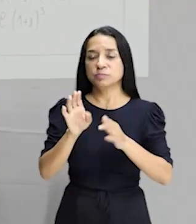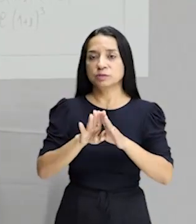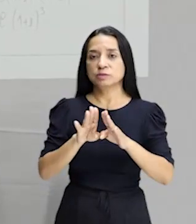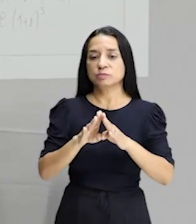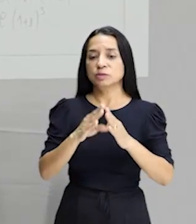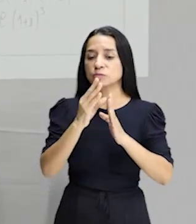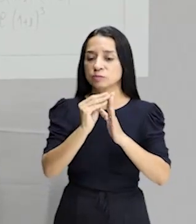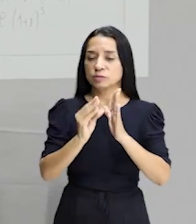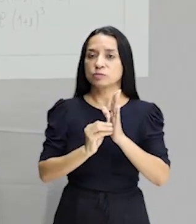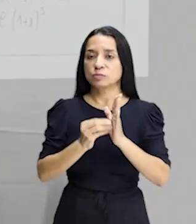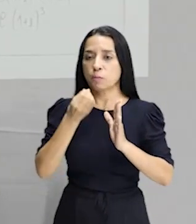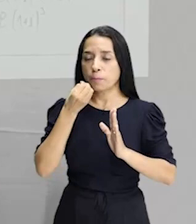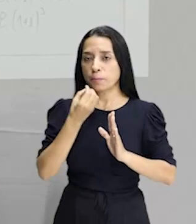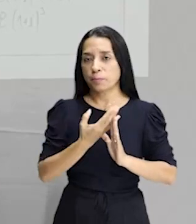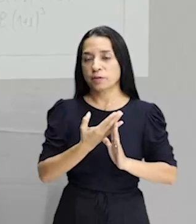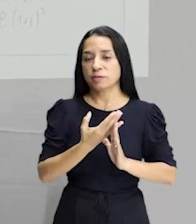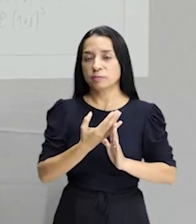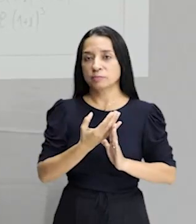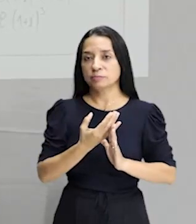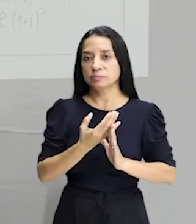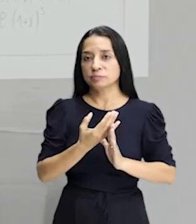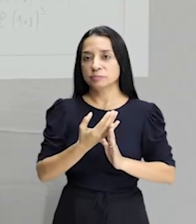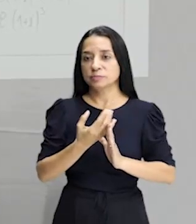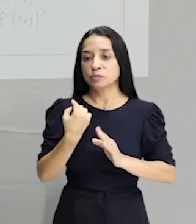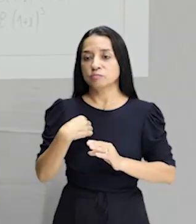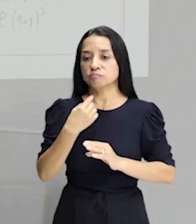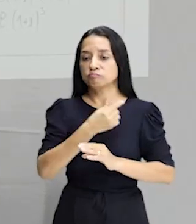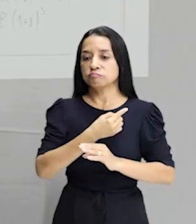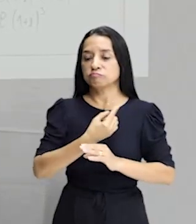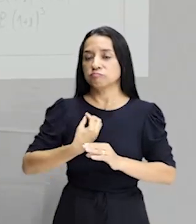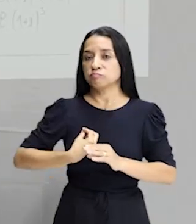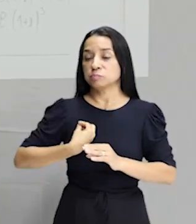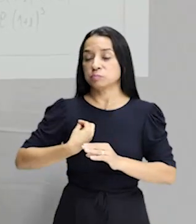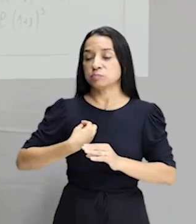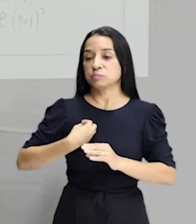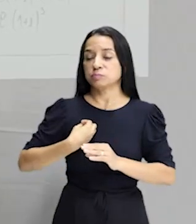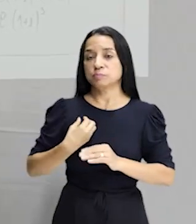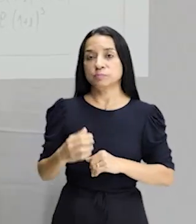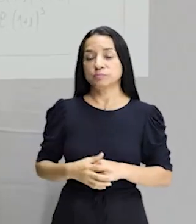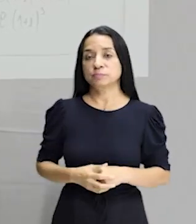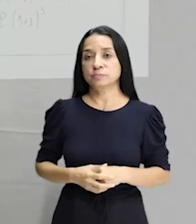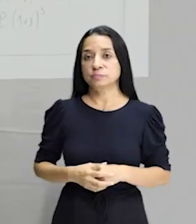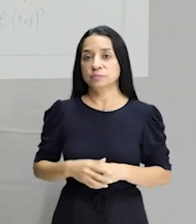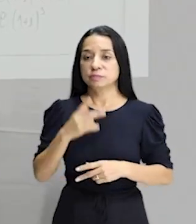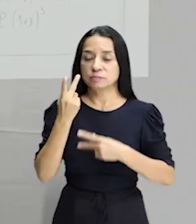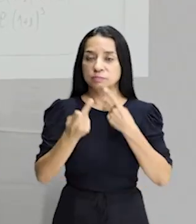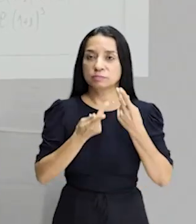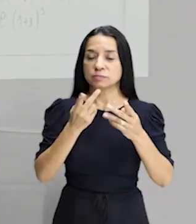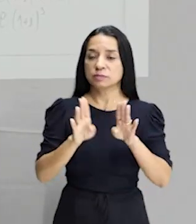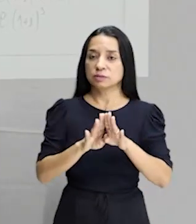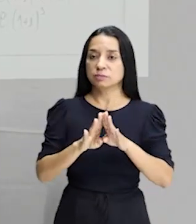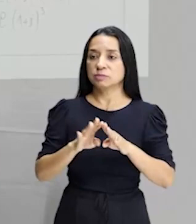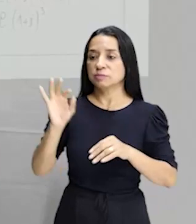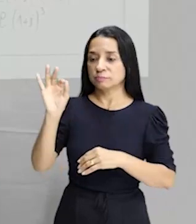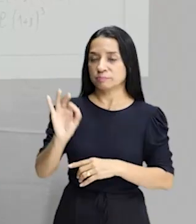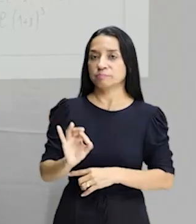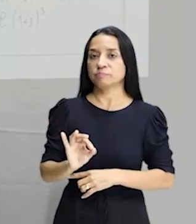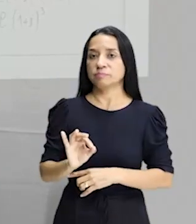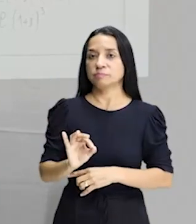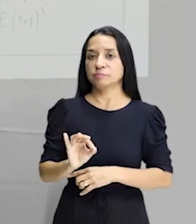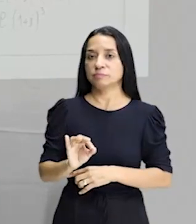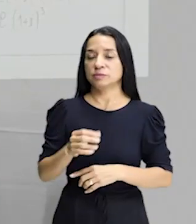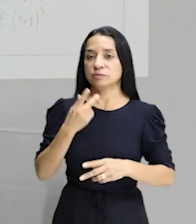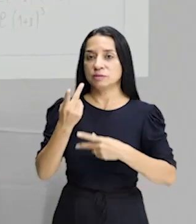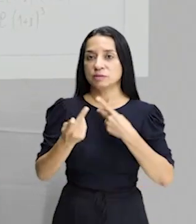um assunto aí que tá bem aí no nosso presente no nosso dia a dia tava falamos já de porcentagem